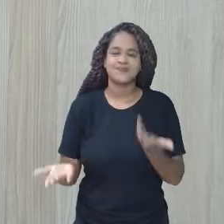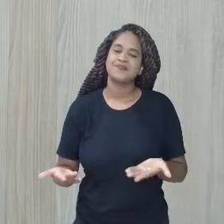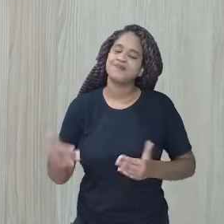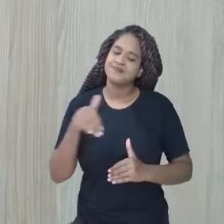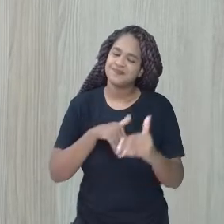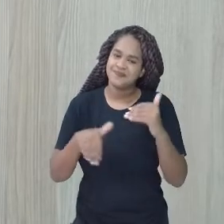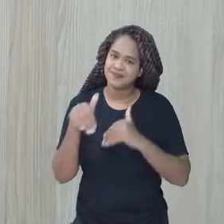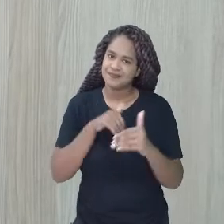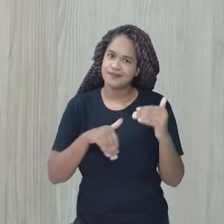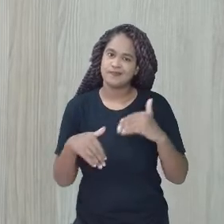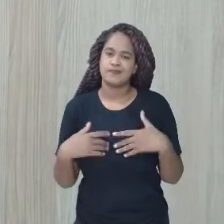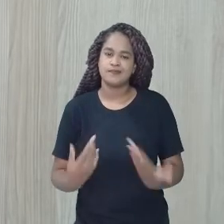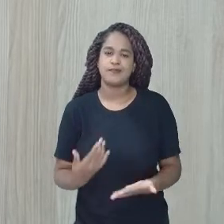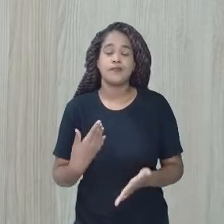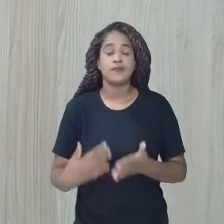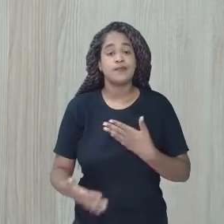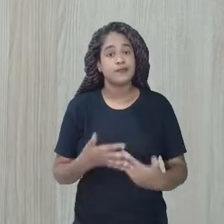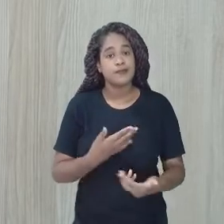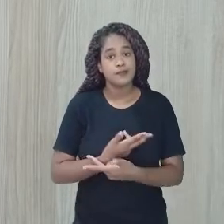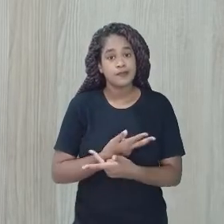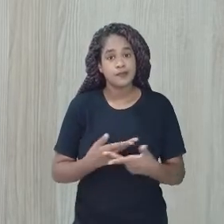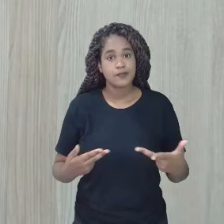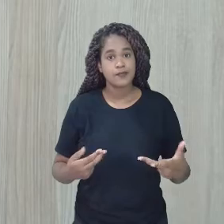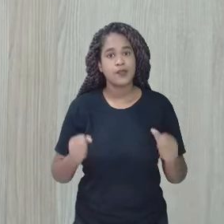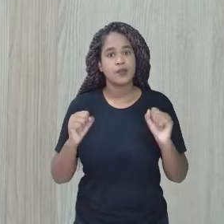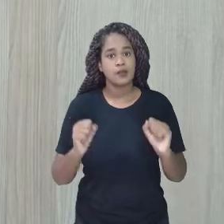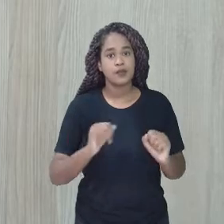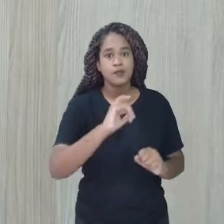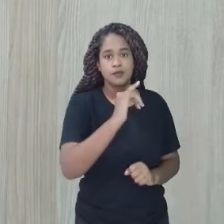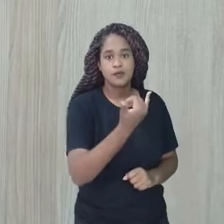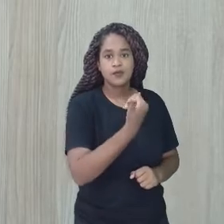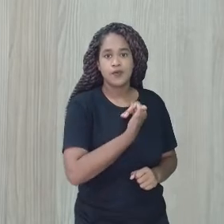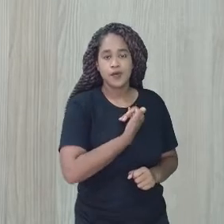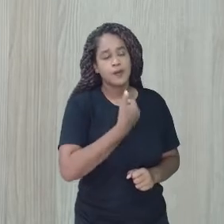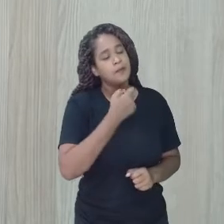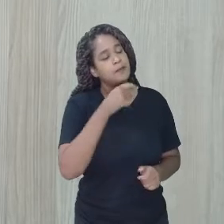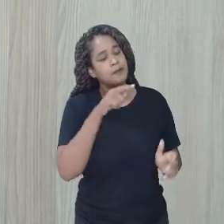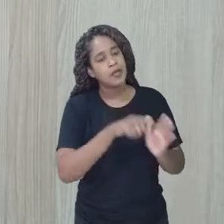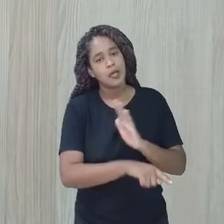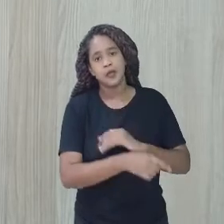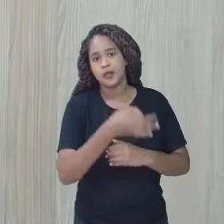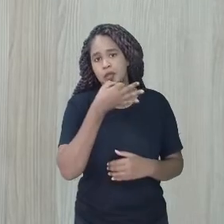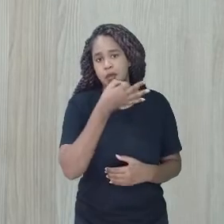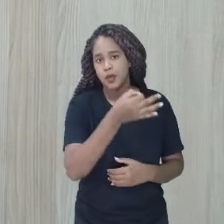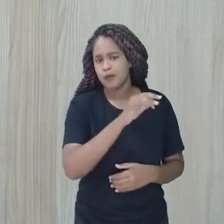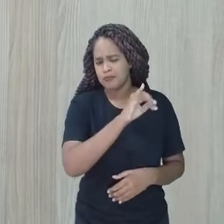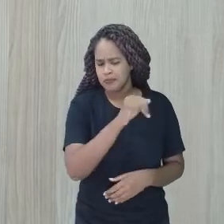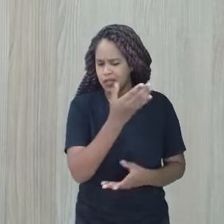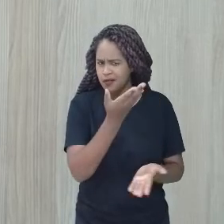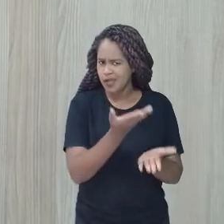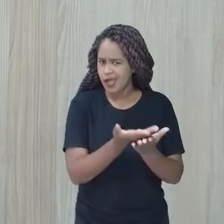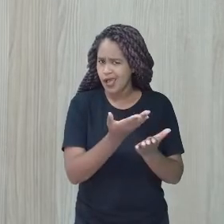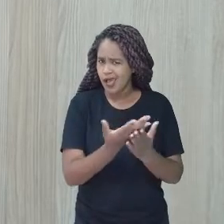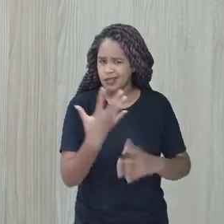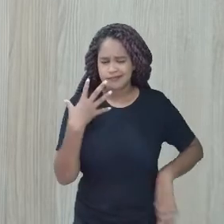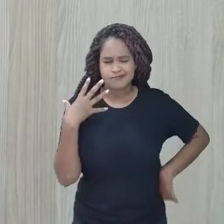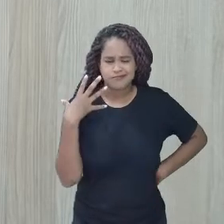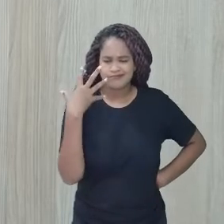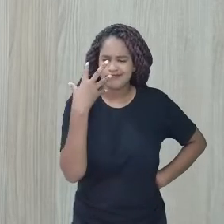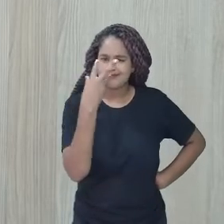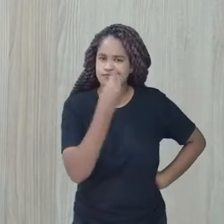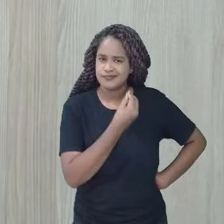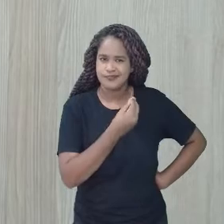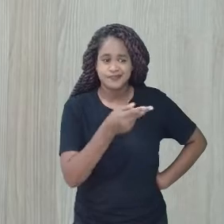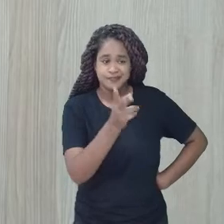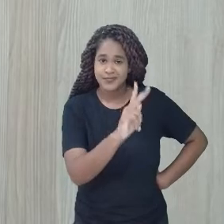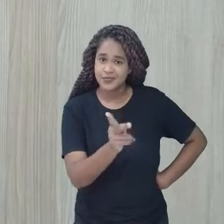tá certo? Estou aqui, qualquer coisa, manda uma pergunta, um comentário e aproveitem essa aula linda que